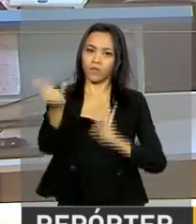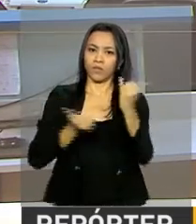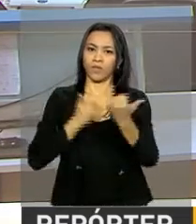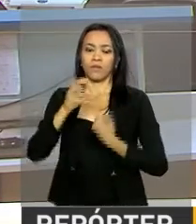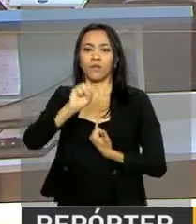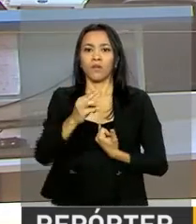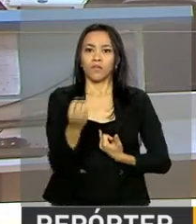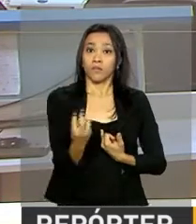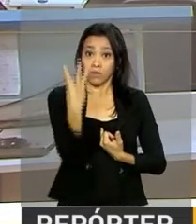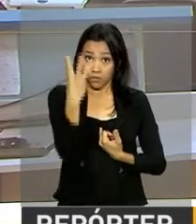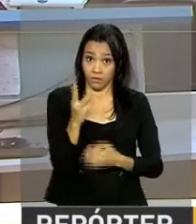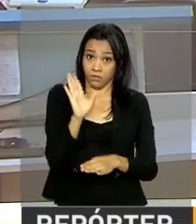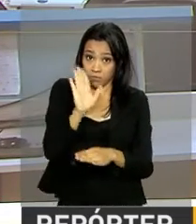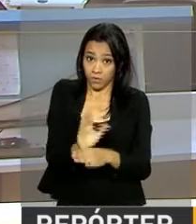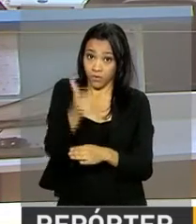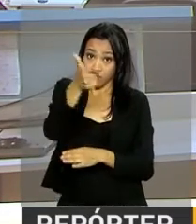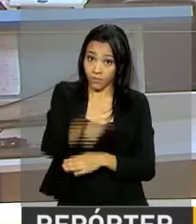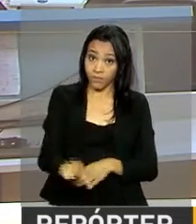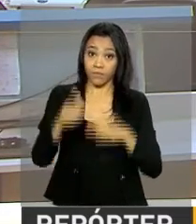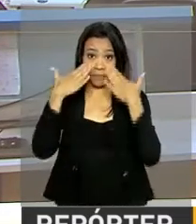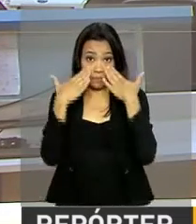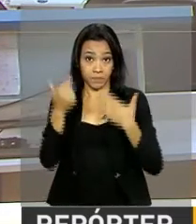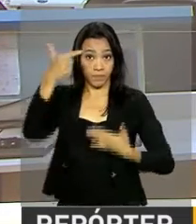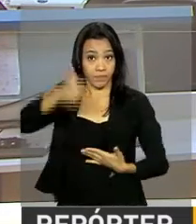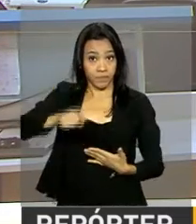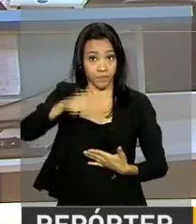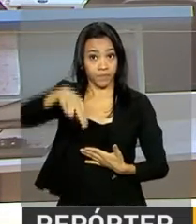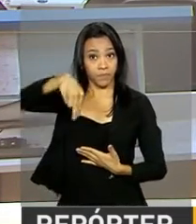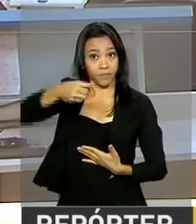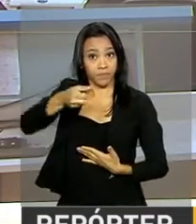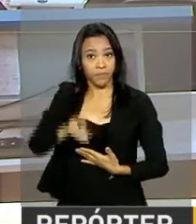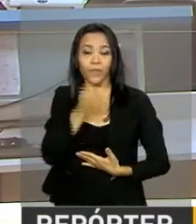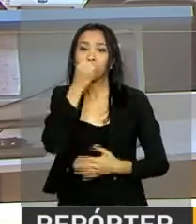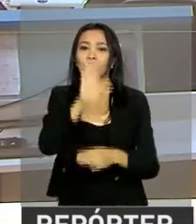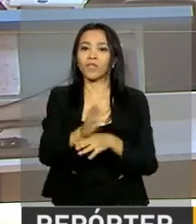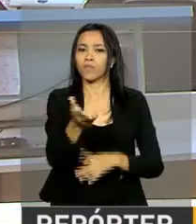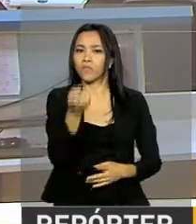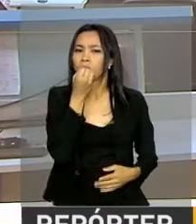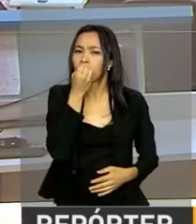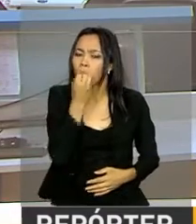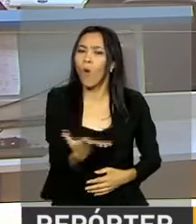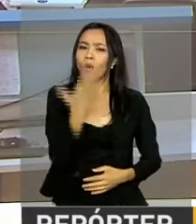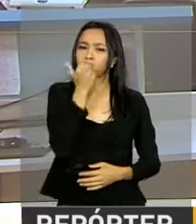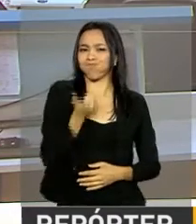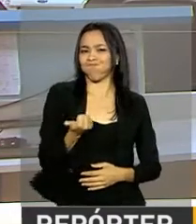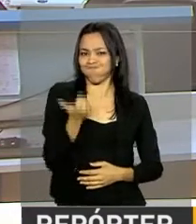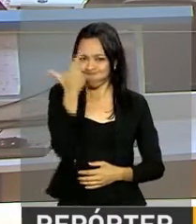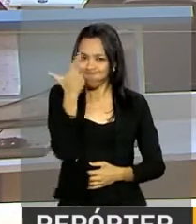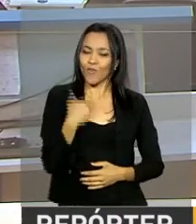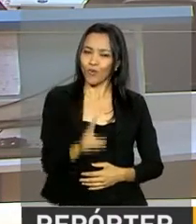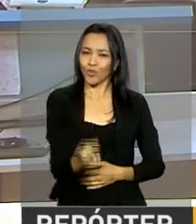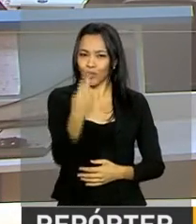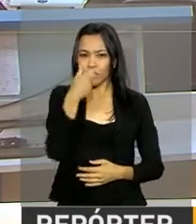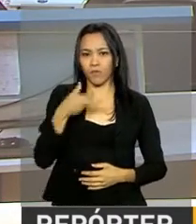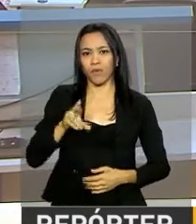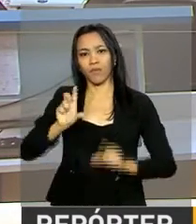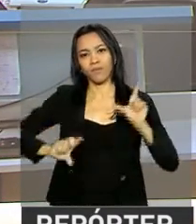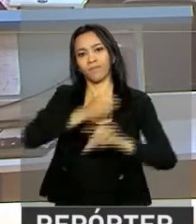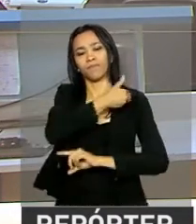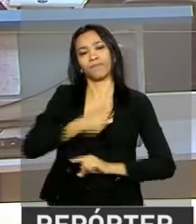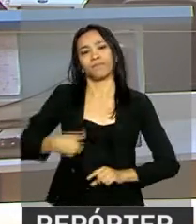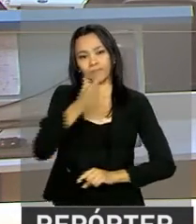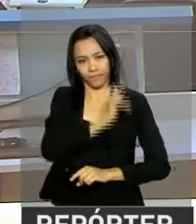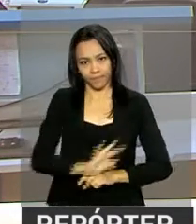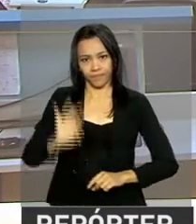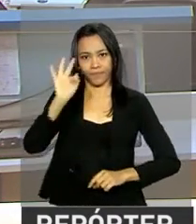ou às três da tarde na próxima edição do repórter nbr uma boa tarde pra você é um bom moço e continue com a gente que na nbr a tv